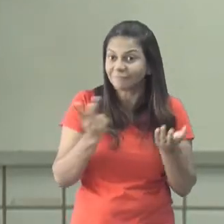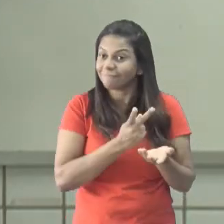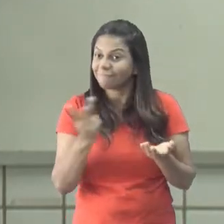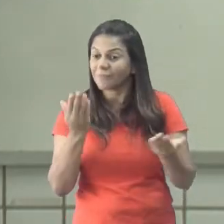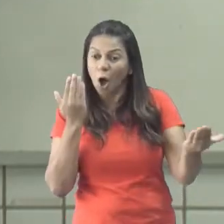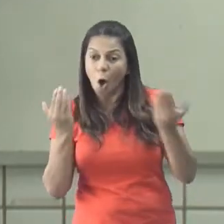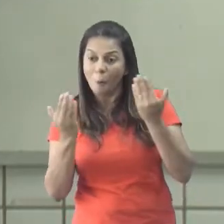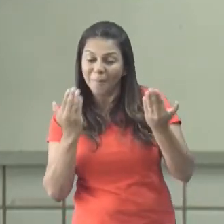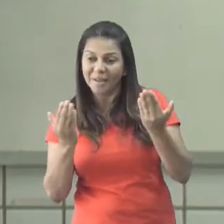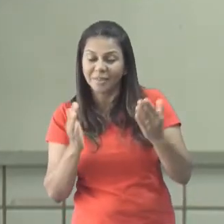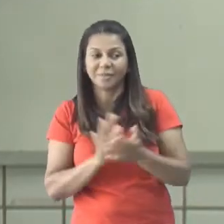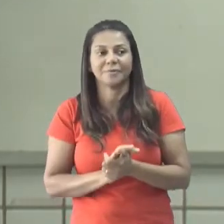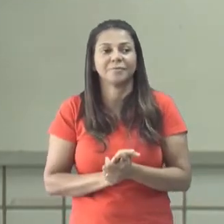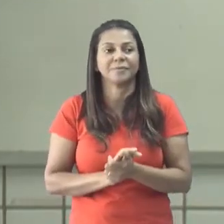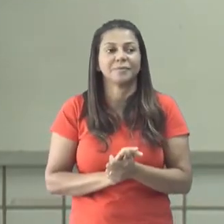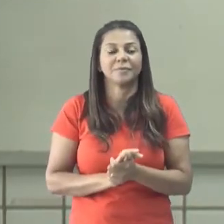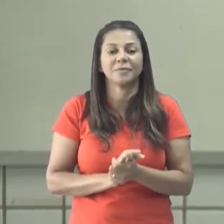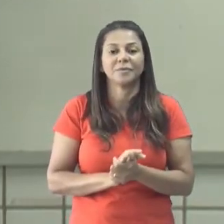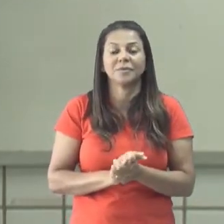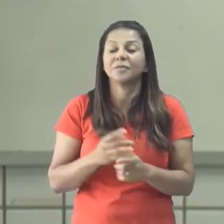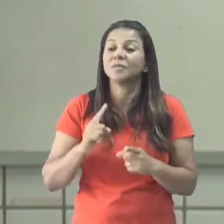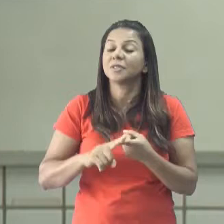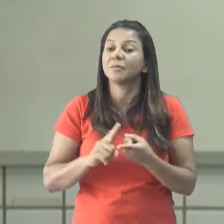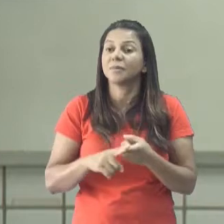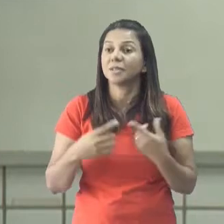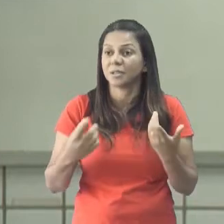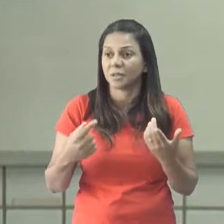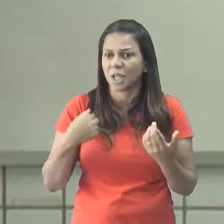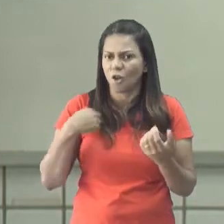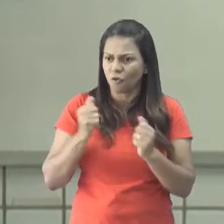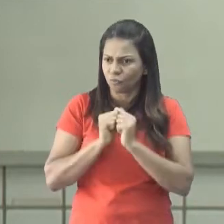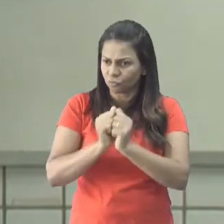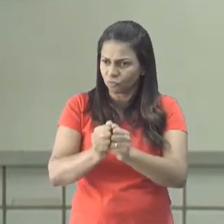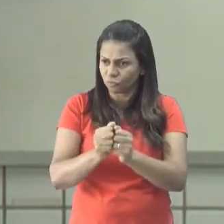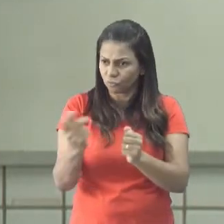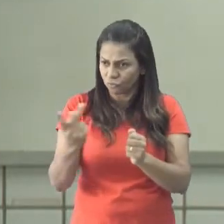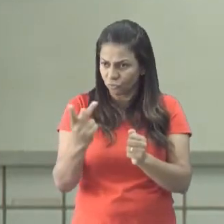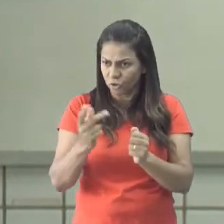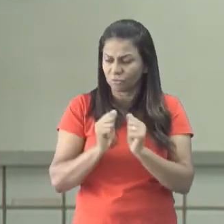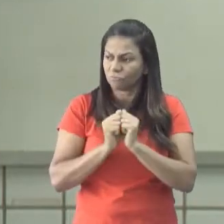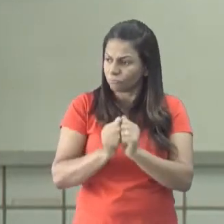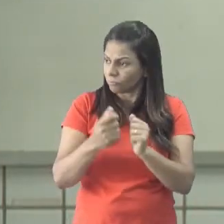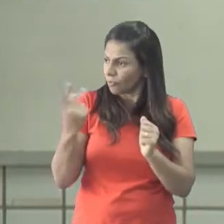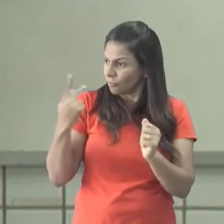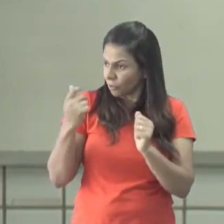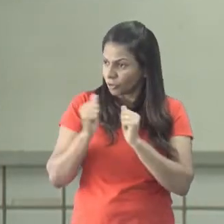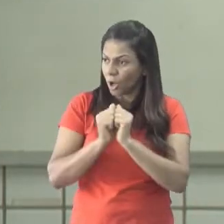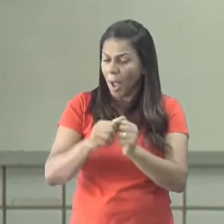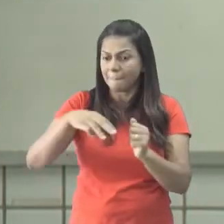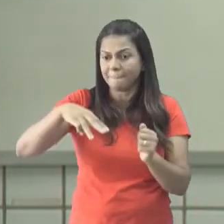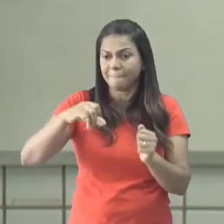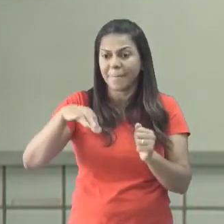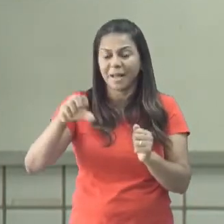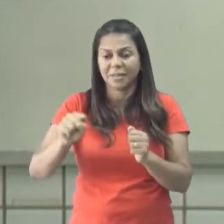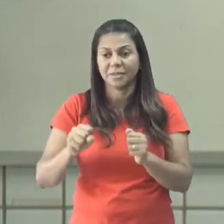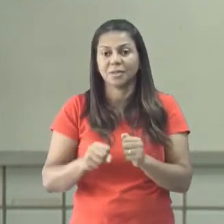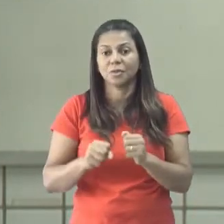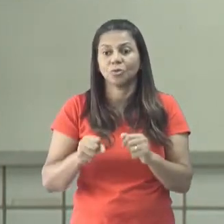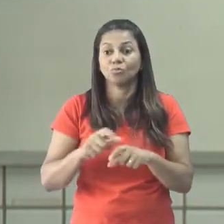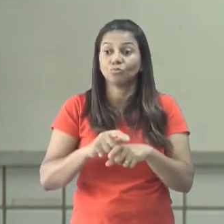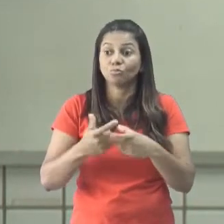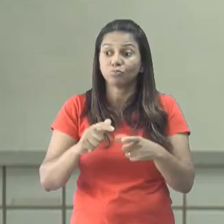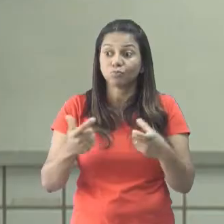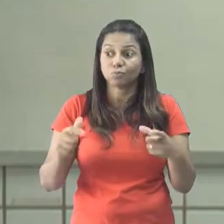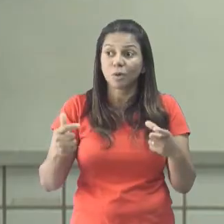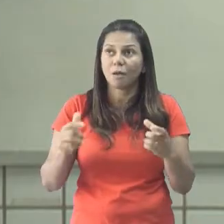I. Quando indicar companhia, eu vou mais você, companhia mais com I. Proporção, quanto mais